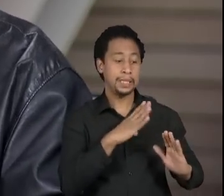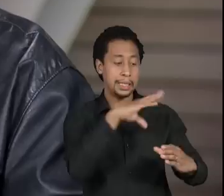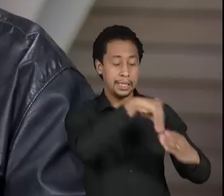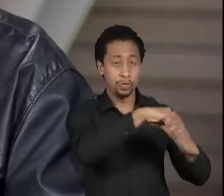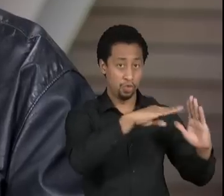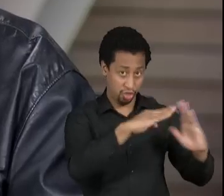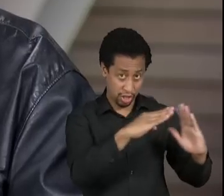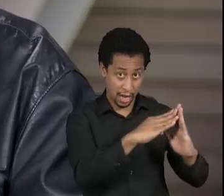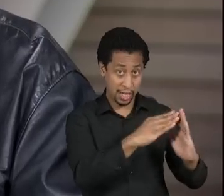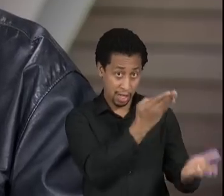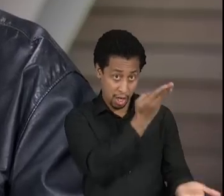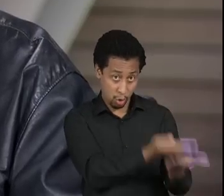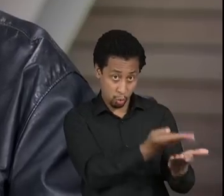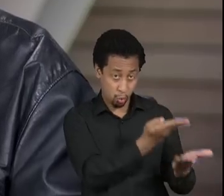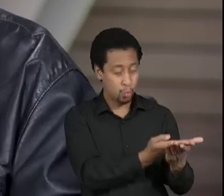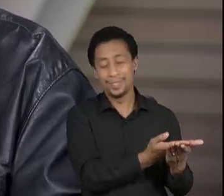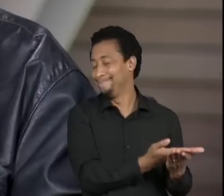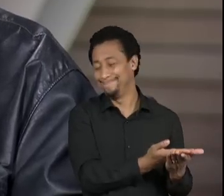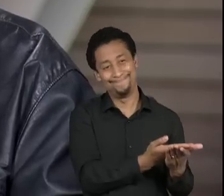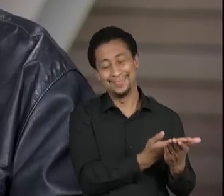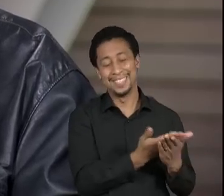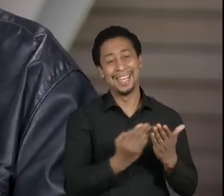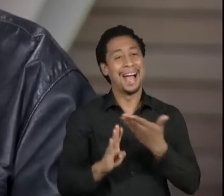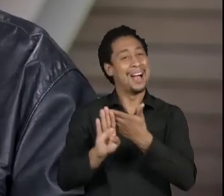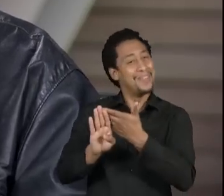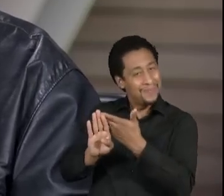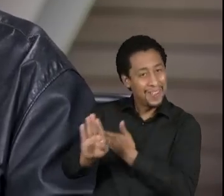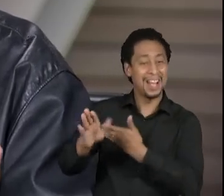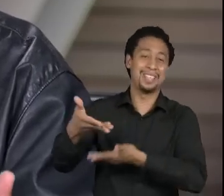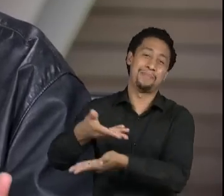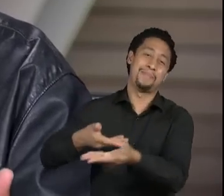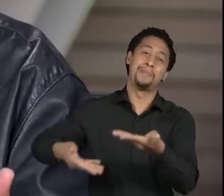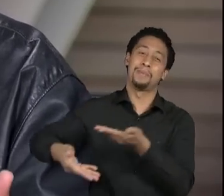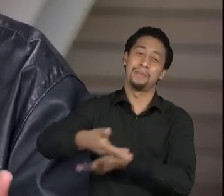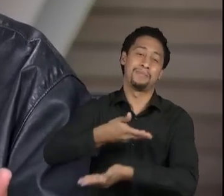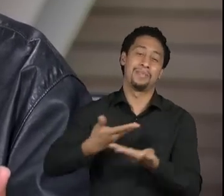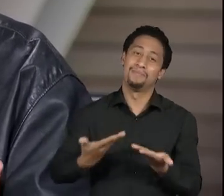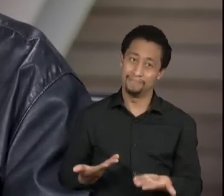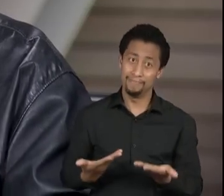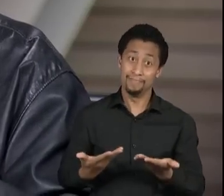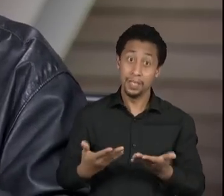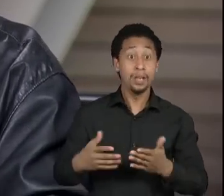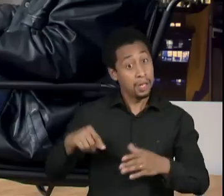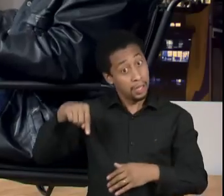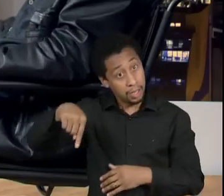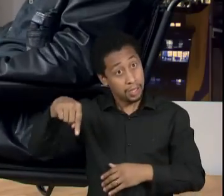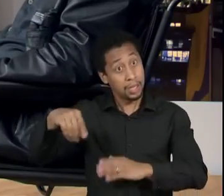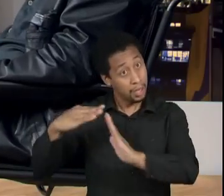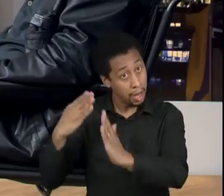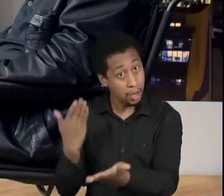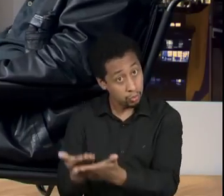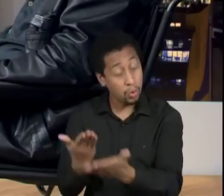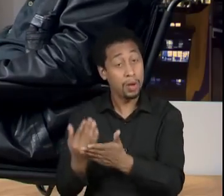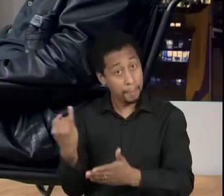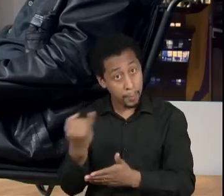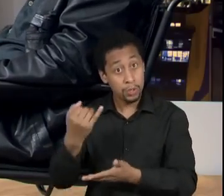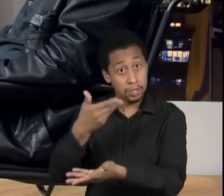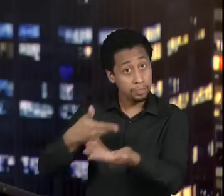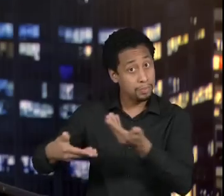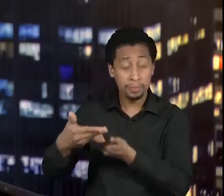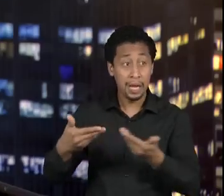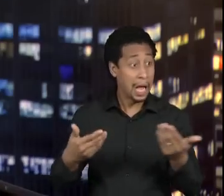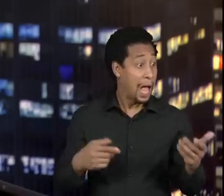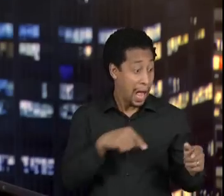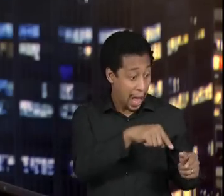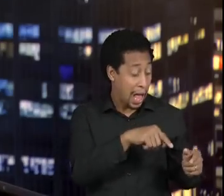de convivência na diversidade. E a escola é um espaço de socialização, neste sentido, insubstituível. O que só se